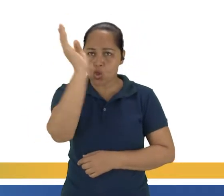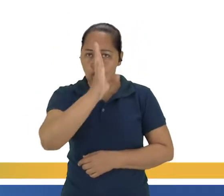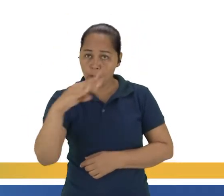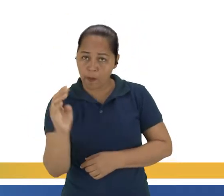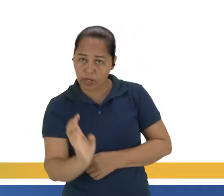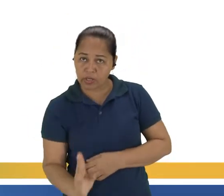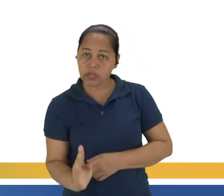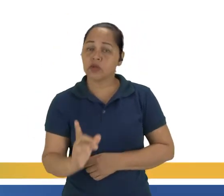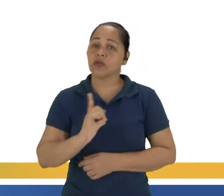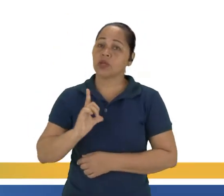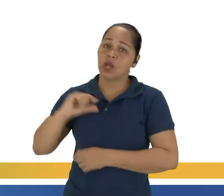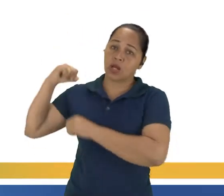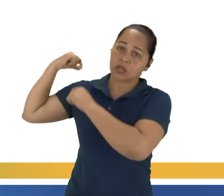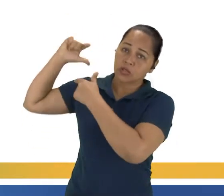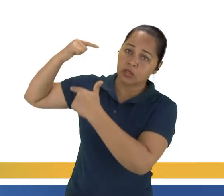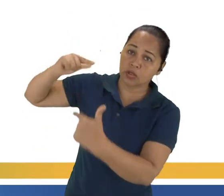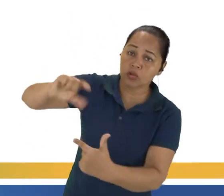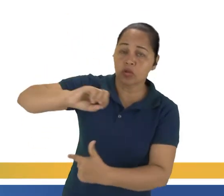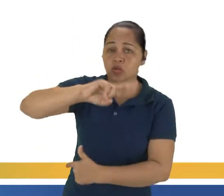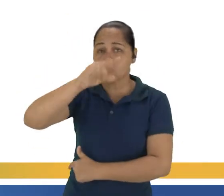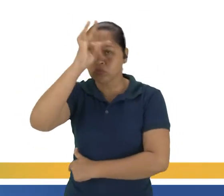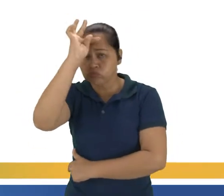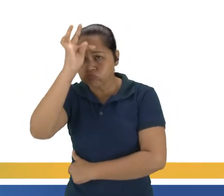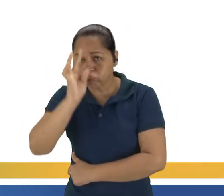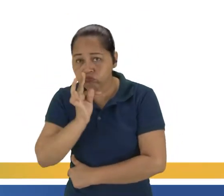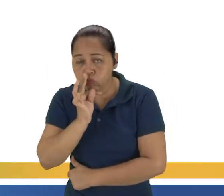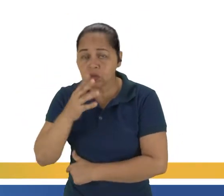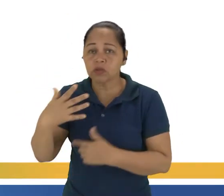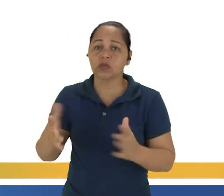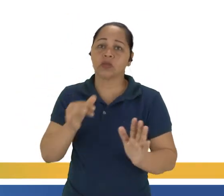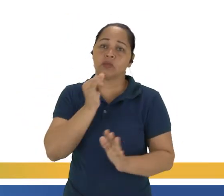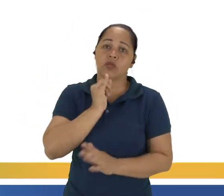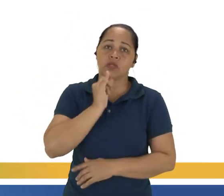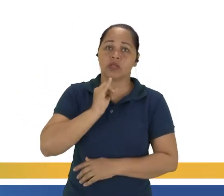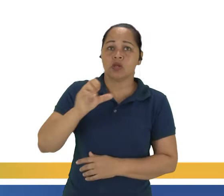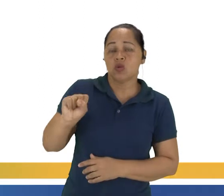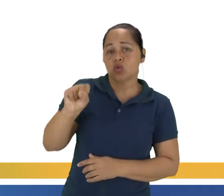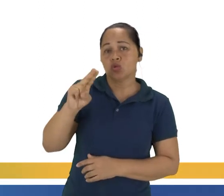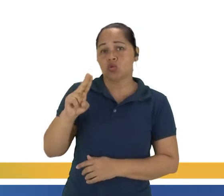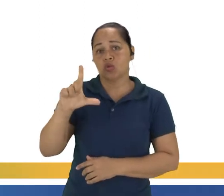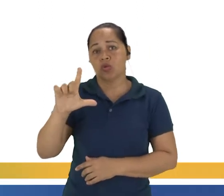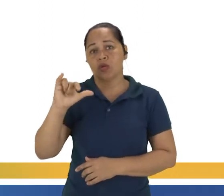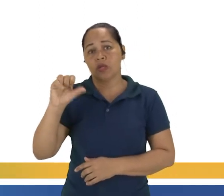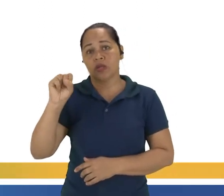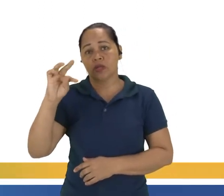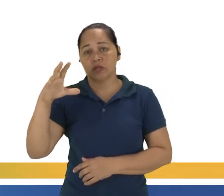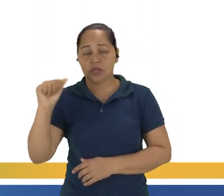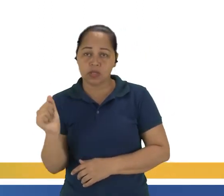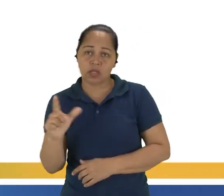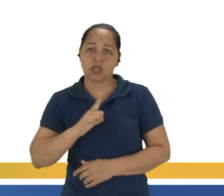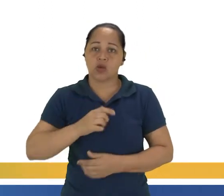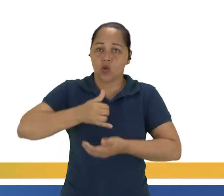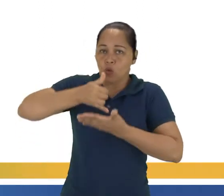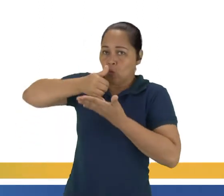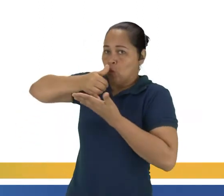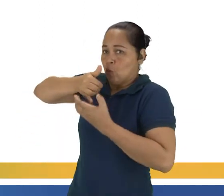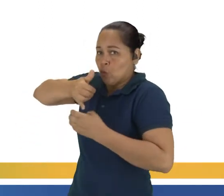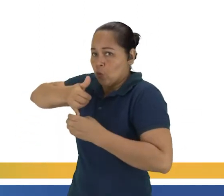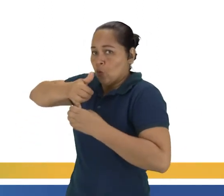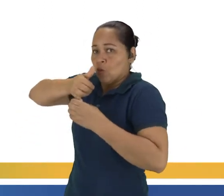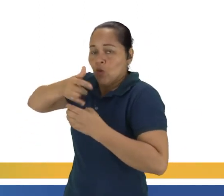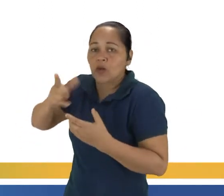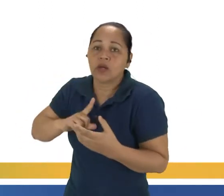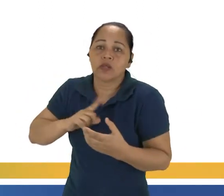questões de tradições, né? Vou dar um exemplo aqui nos sulistas, né? Nós temos aí o churrasco, o chimarrão, a parte sul